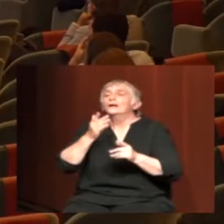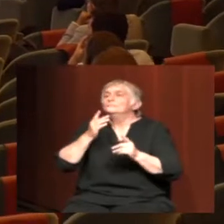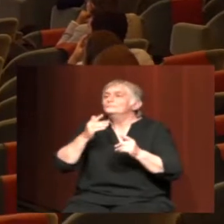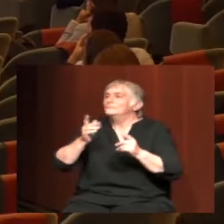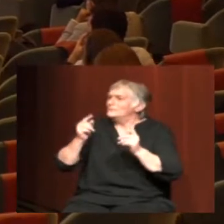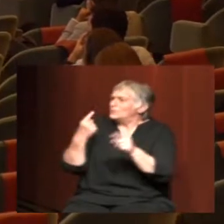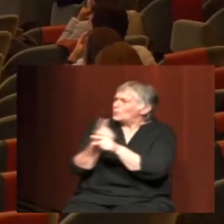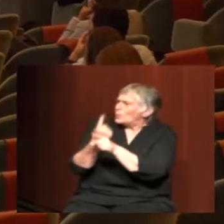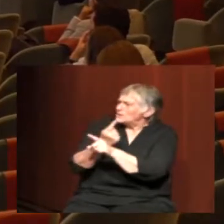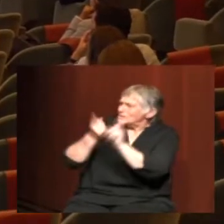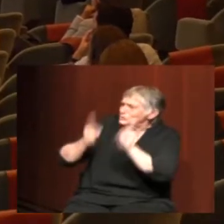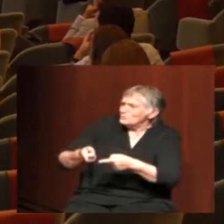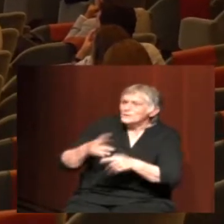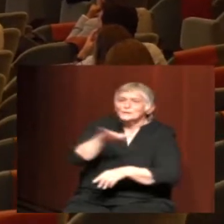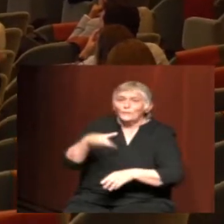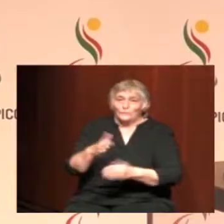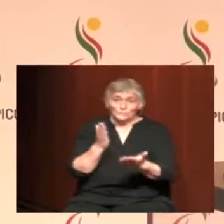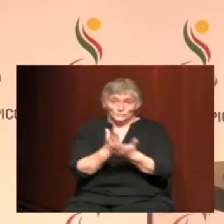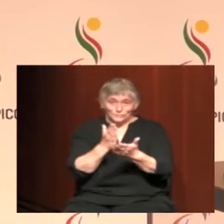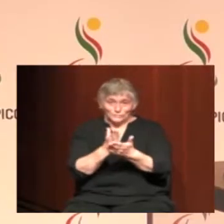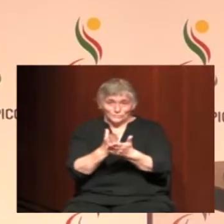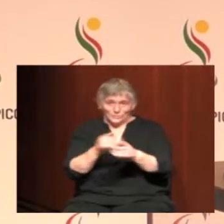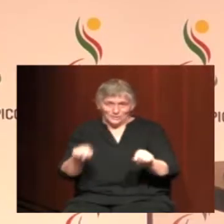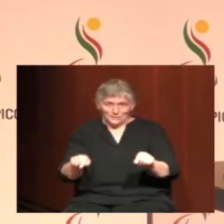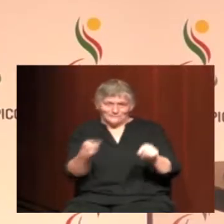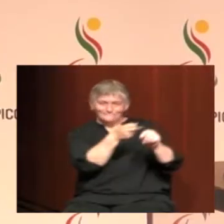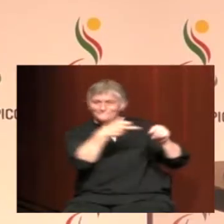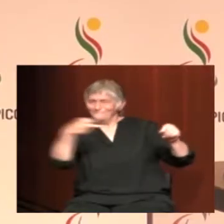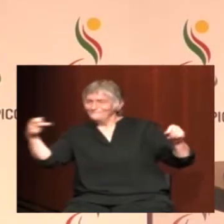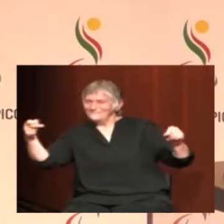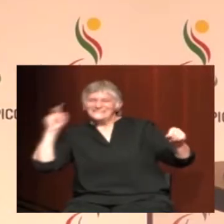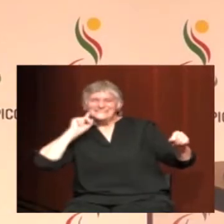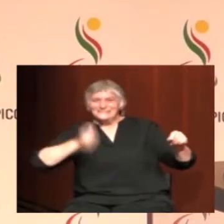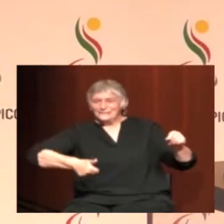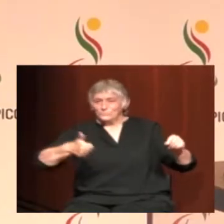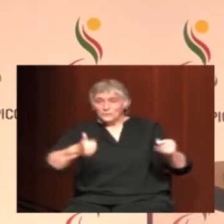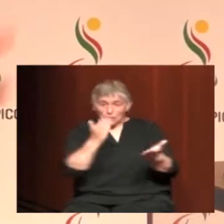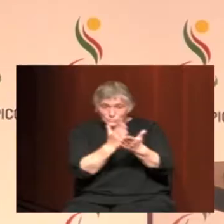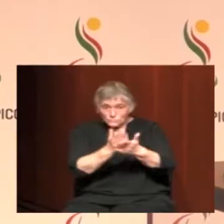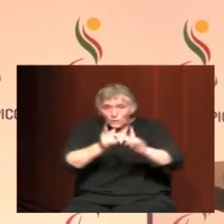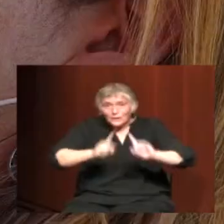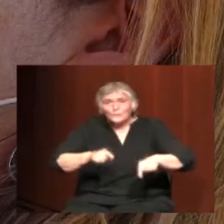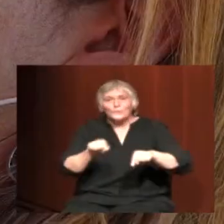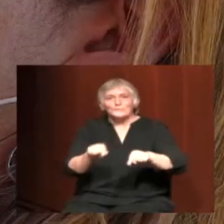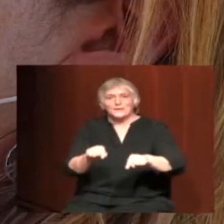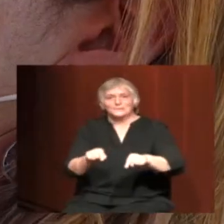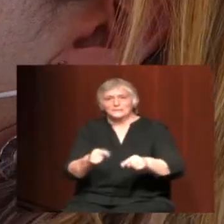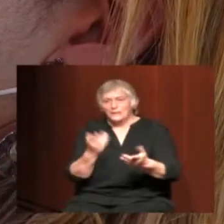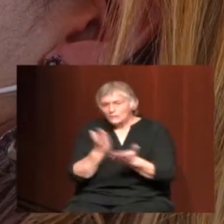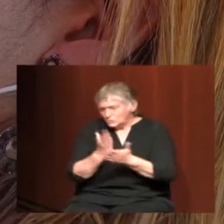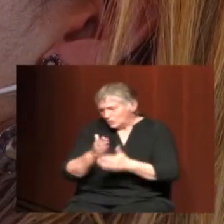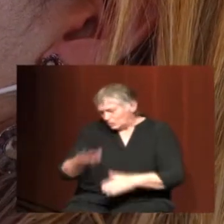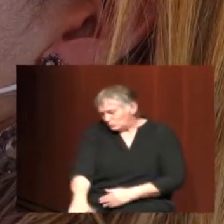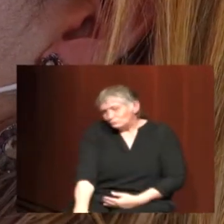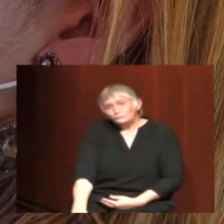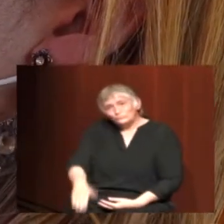é evidentemente para mim na escola que tudo começa, e portanto é justamente na escola que